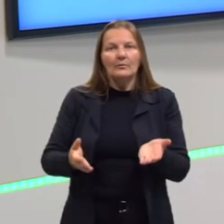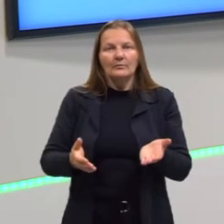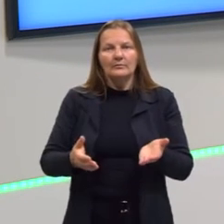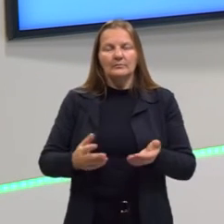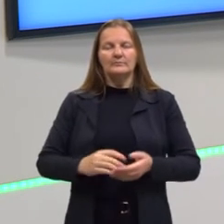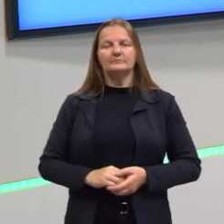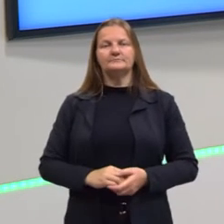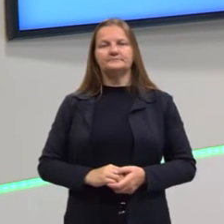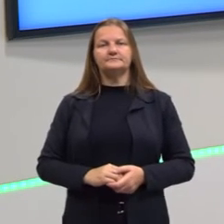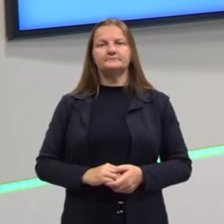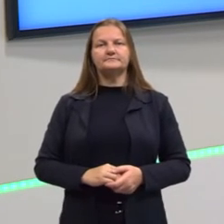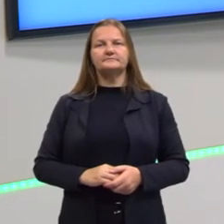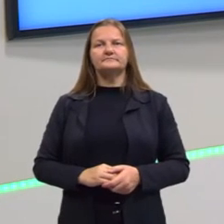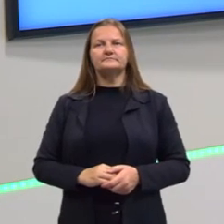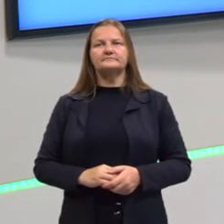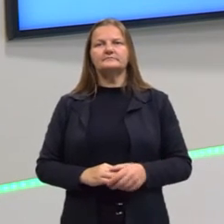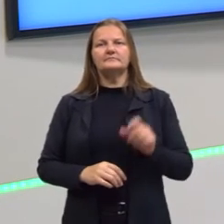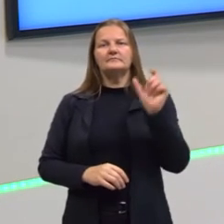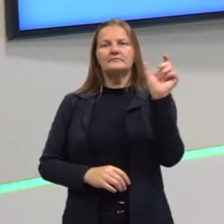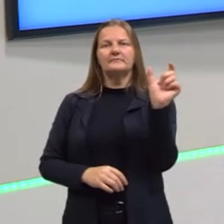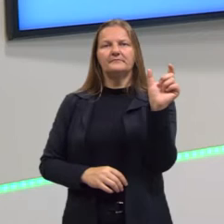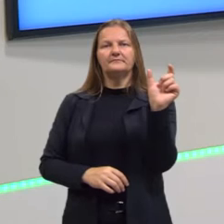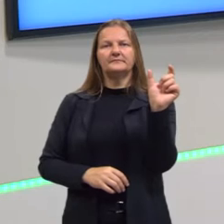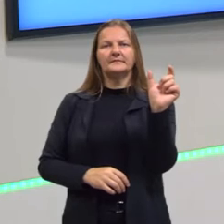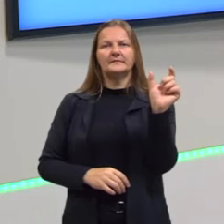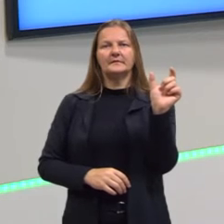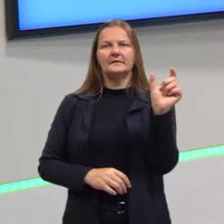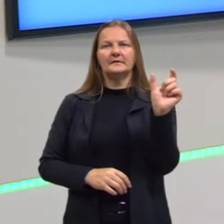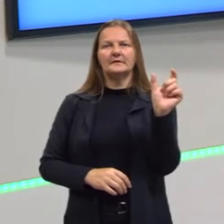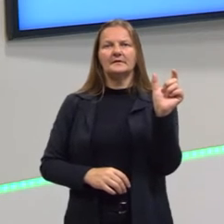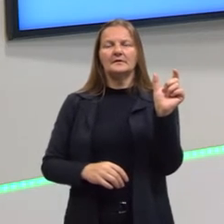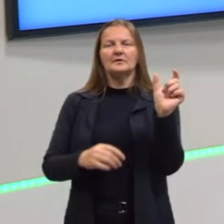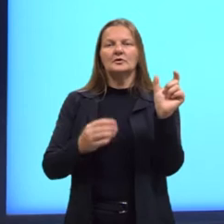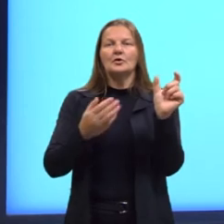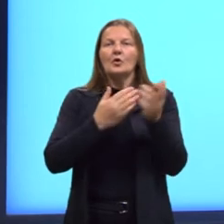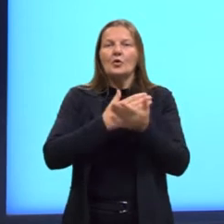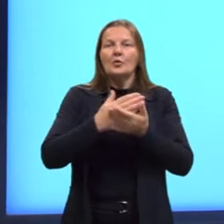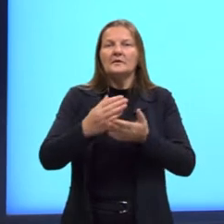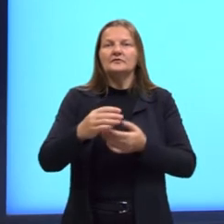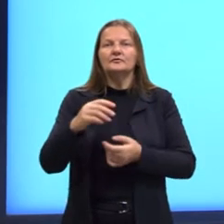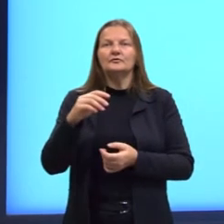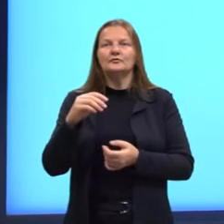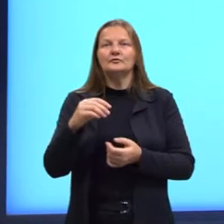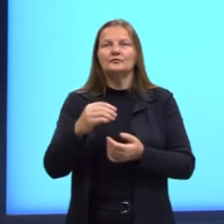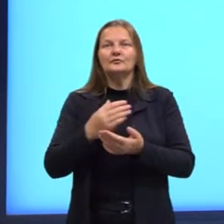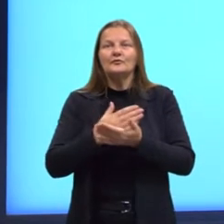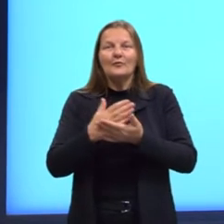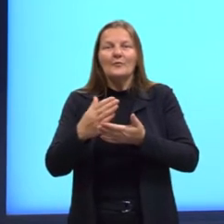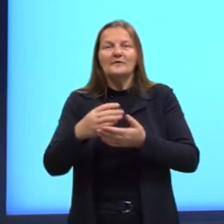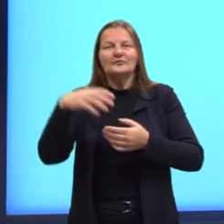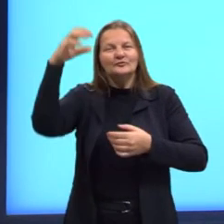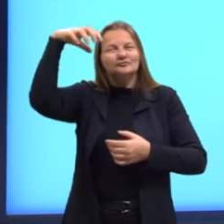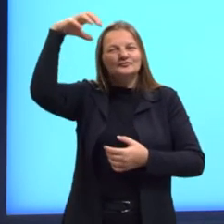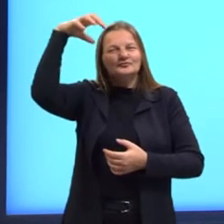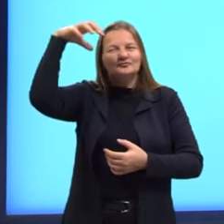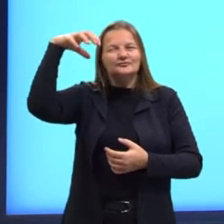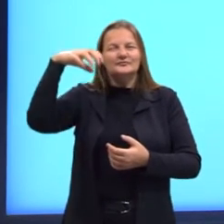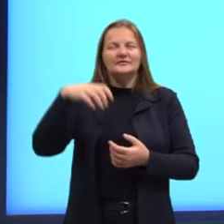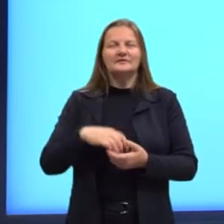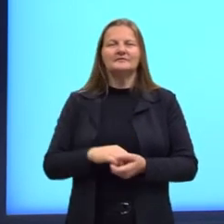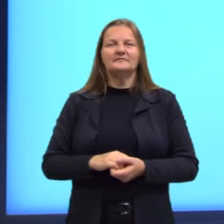presente wever lembra da frase lá do início do da chuva